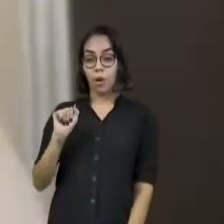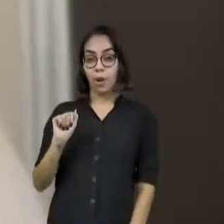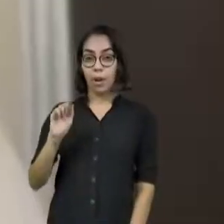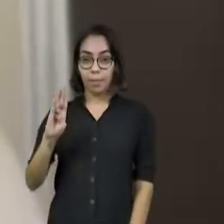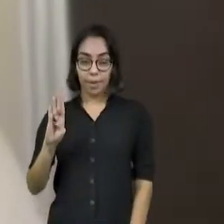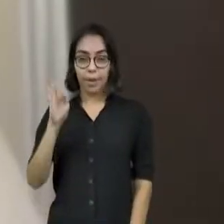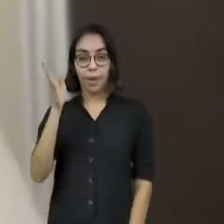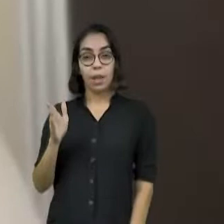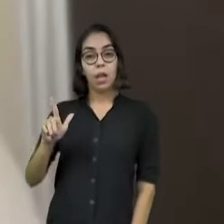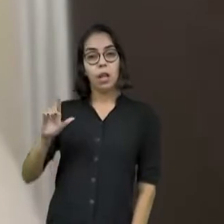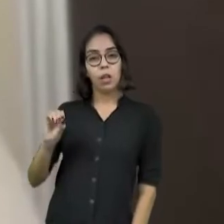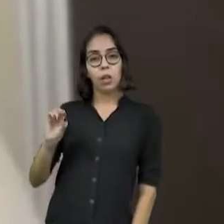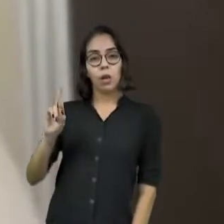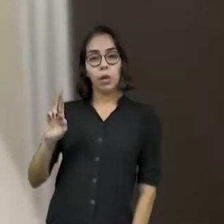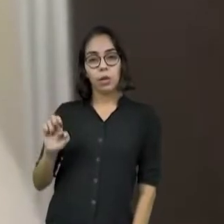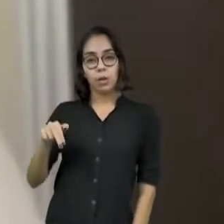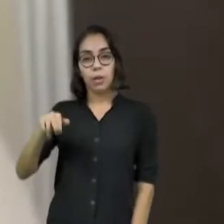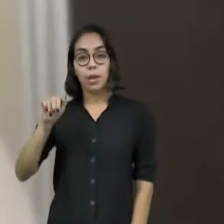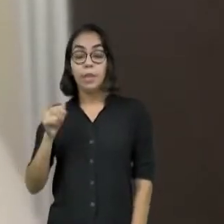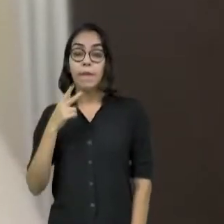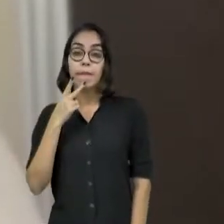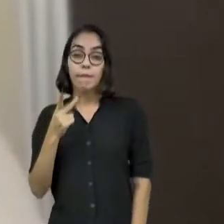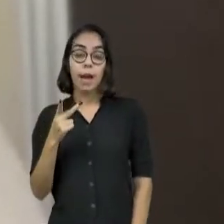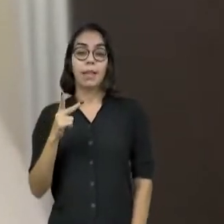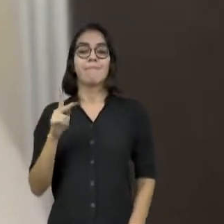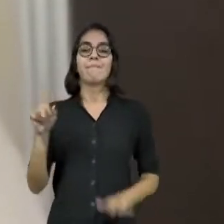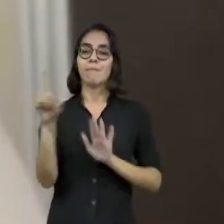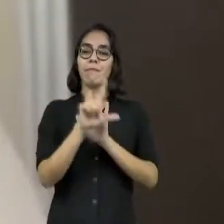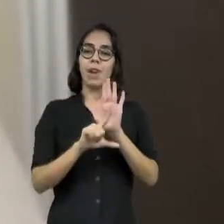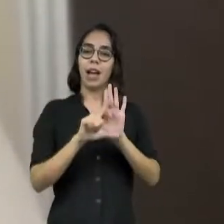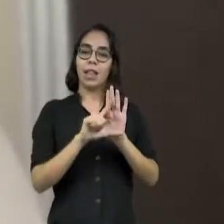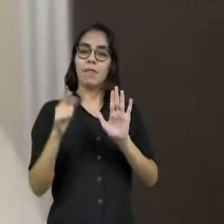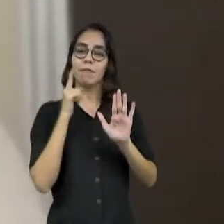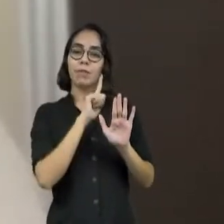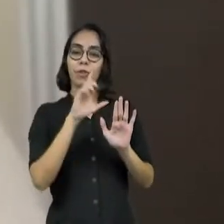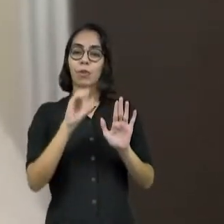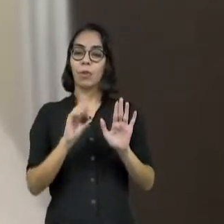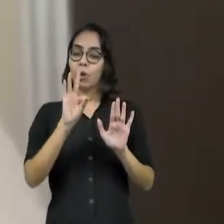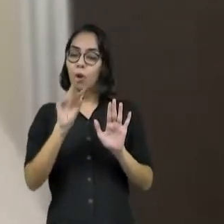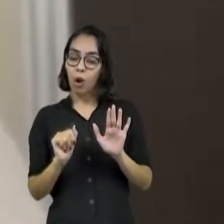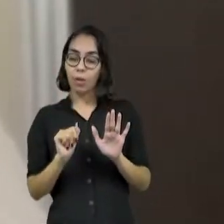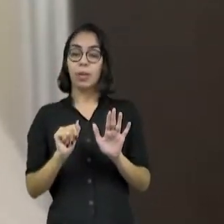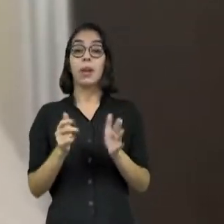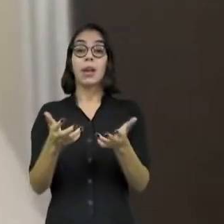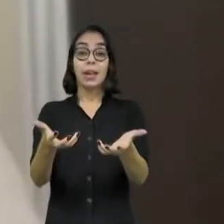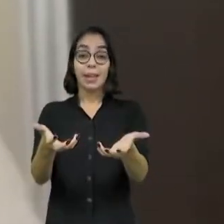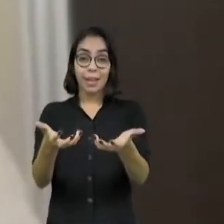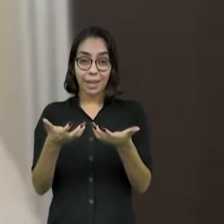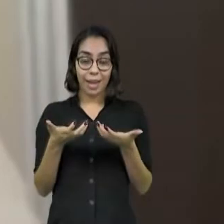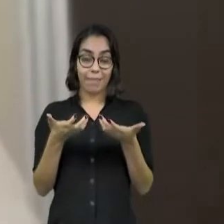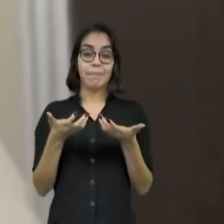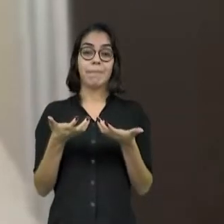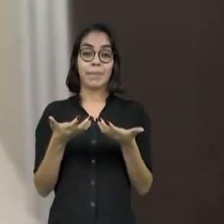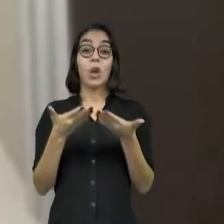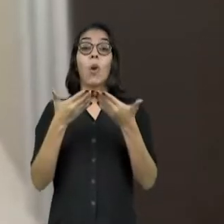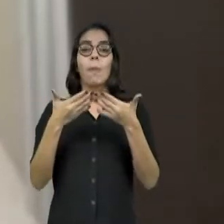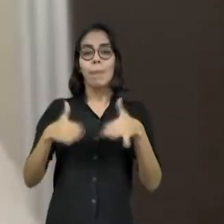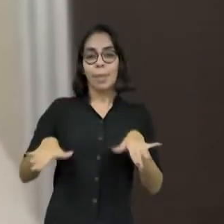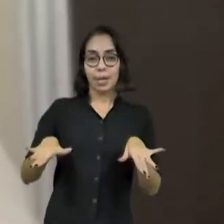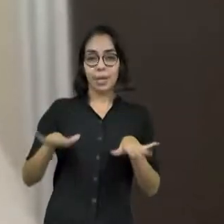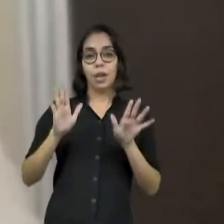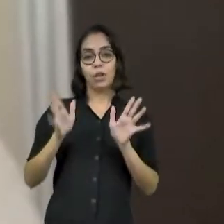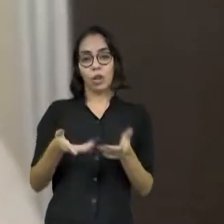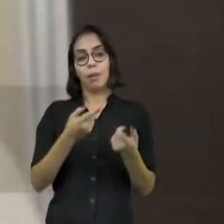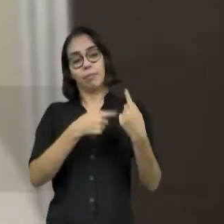Lorena Duarte, leis como as de cotas raciais surgem para tentar reparar o que aconteceu no passado. A